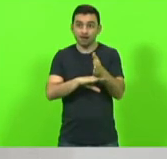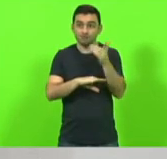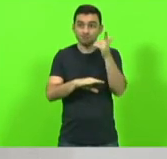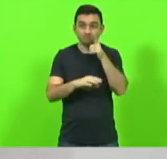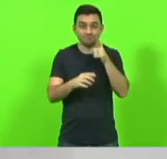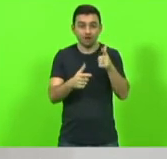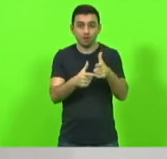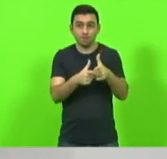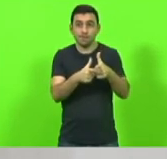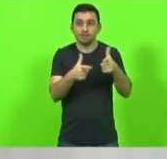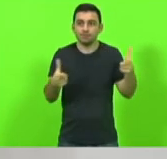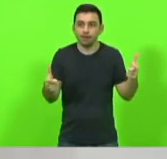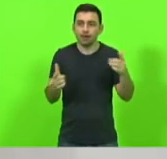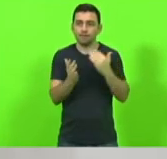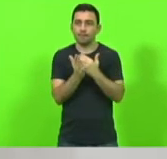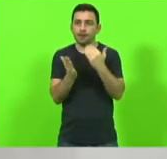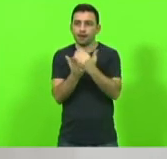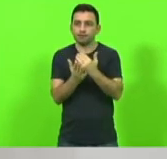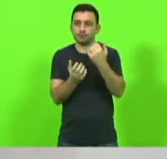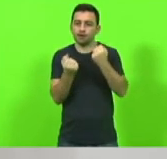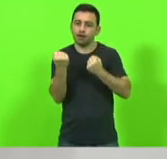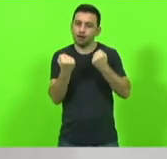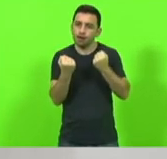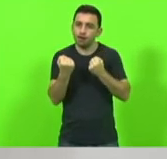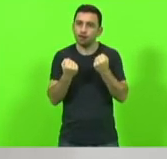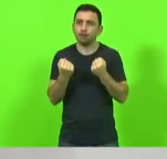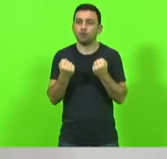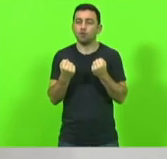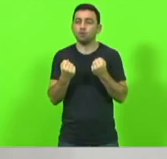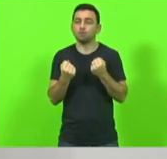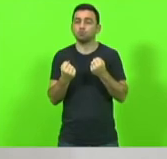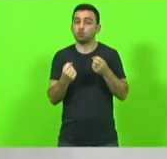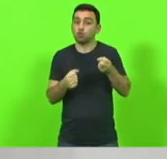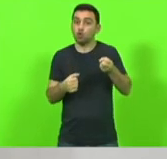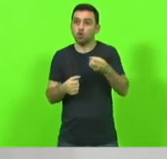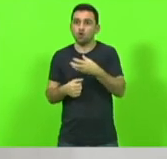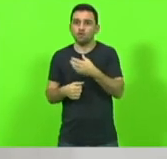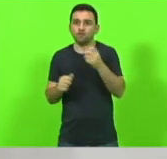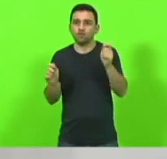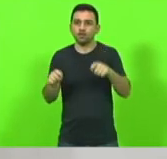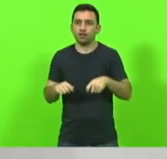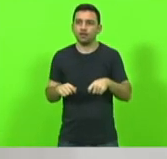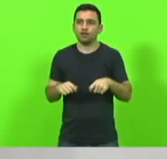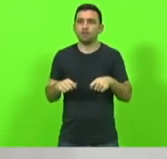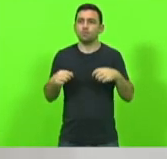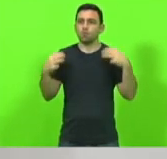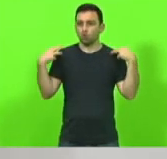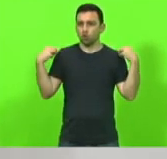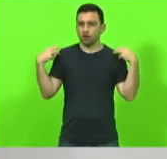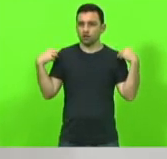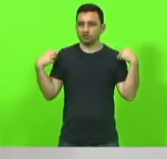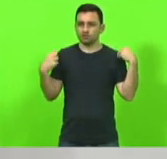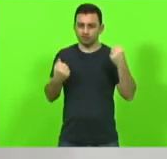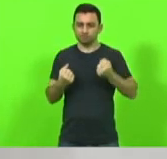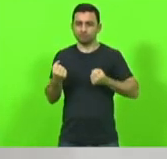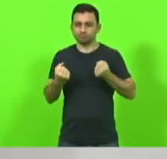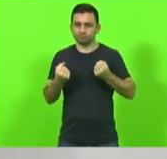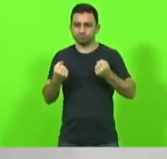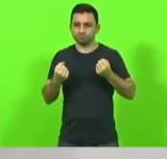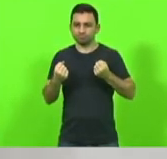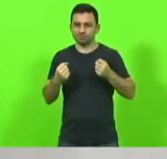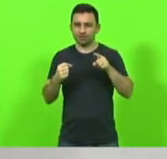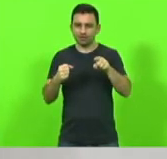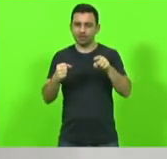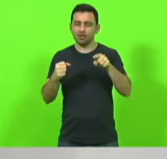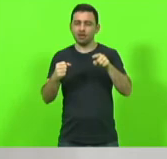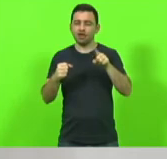a frota, colocar um veículo novo. E o motorista ambulância, ele passa a ser ali o